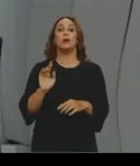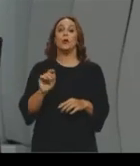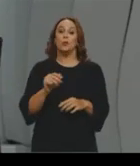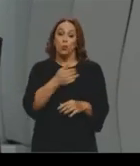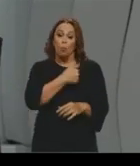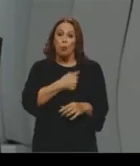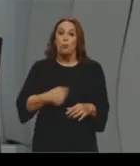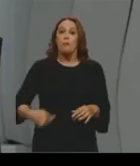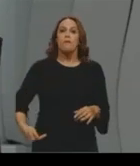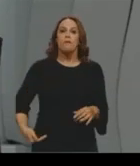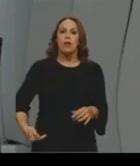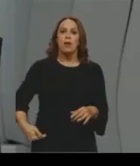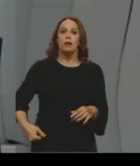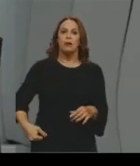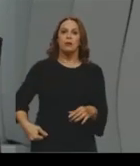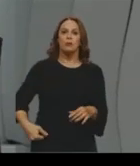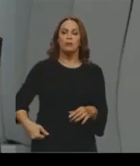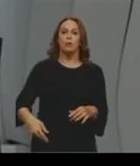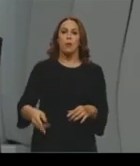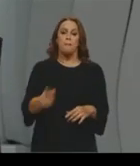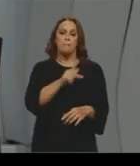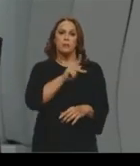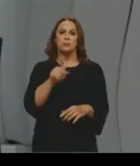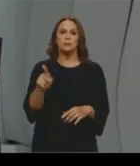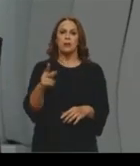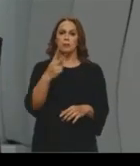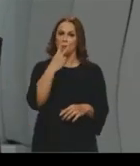né? Trabalhador